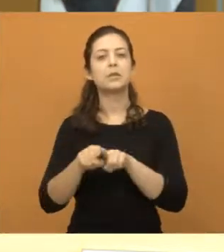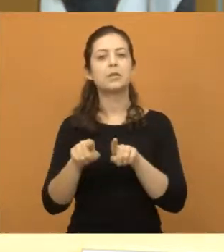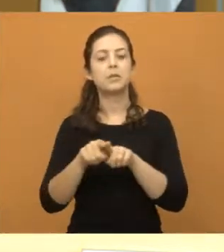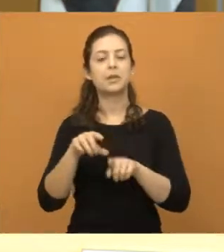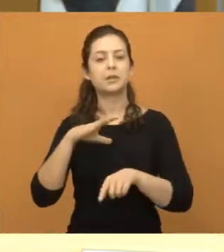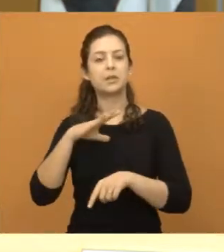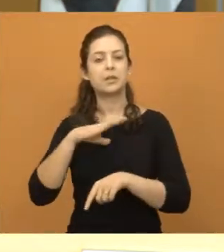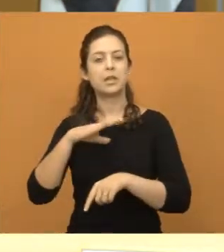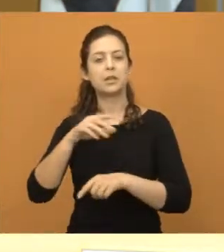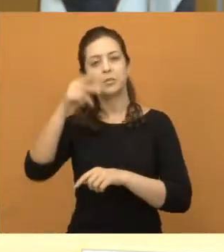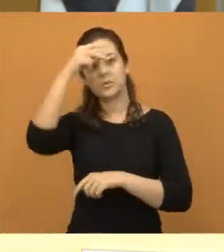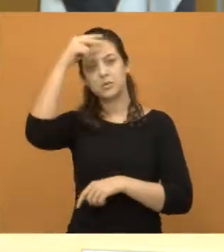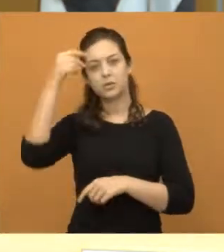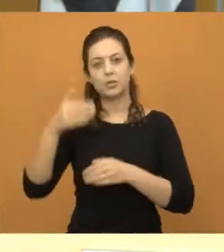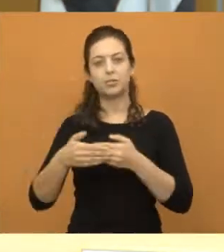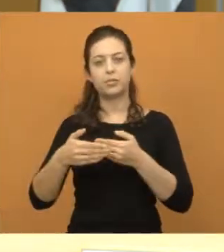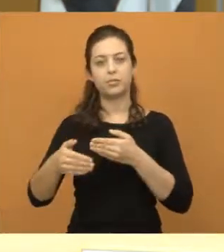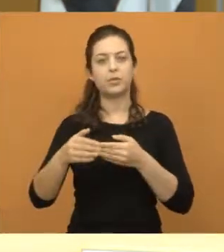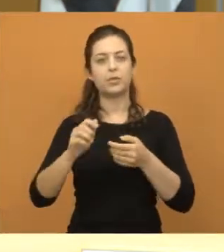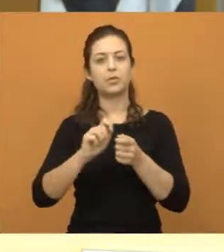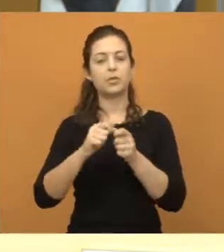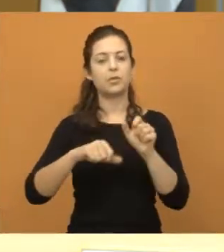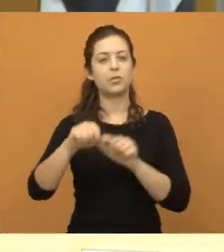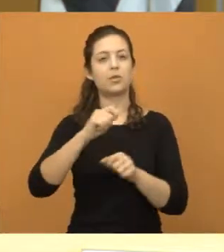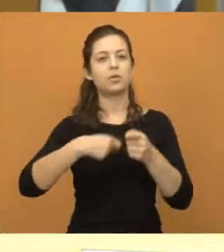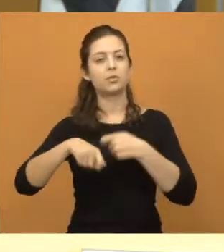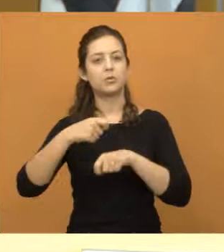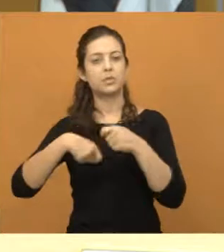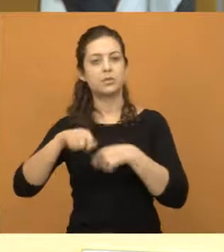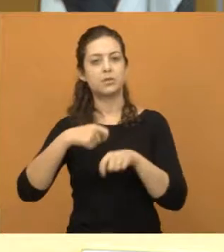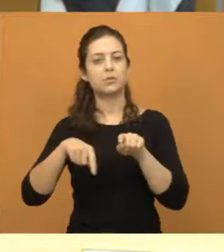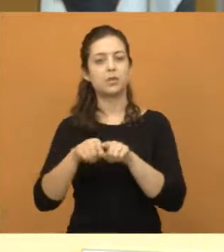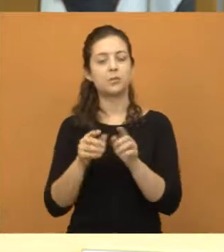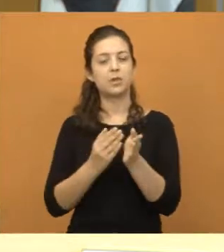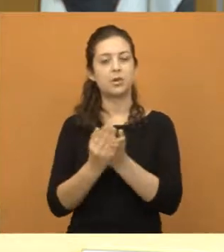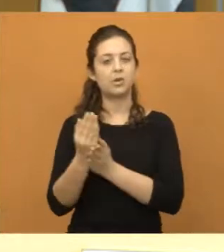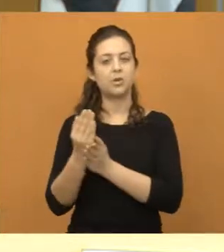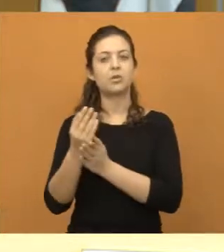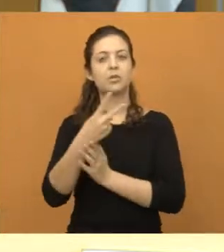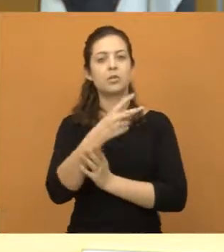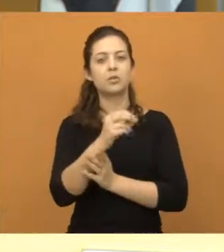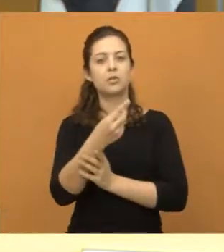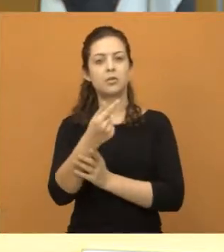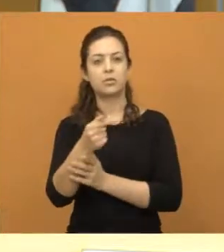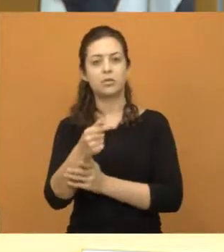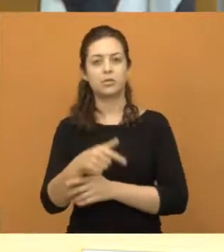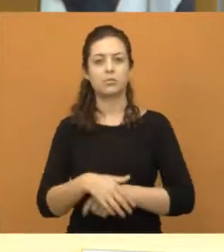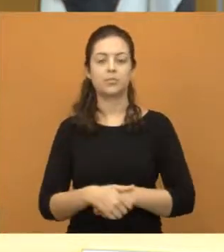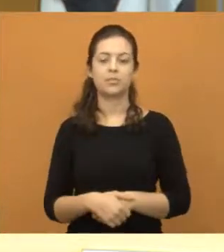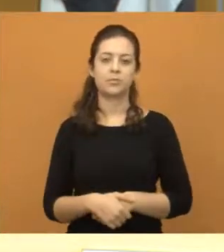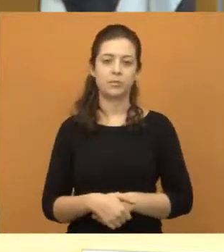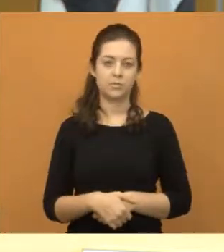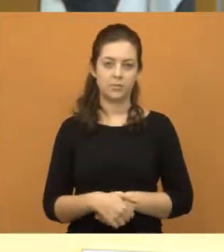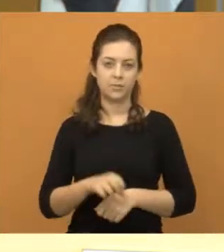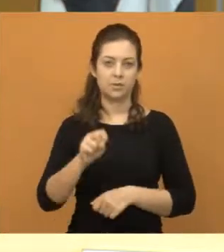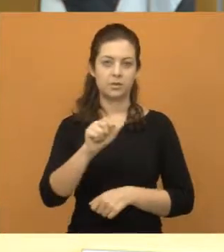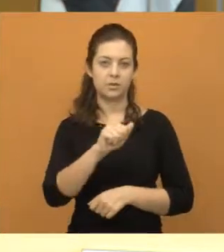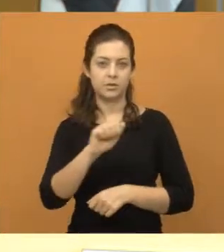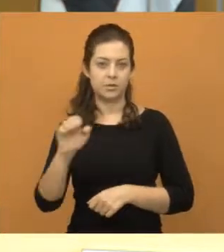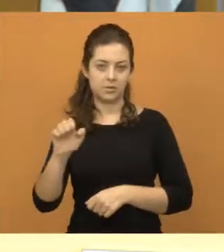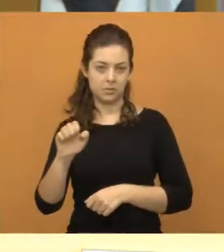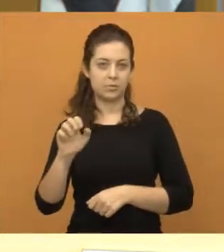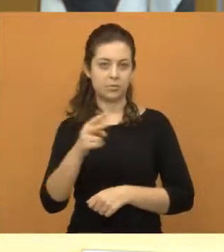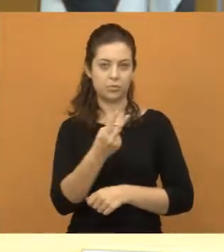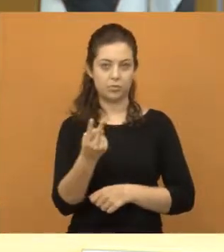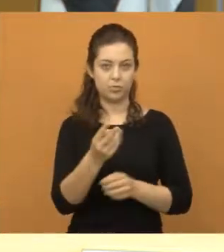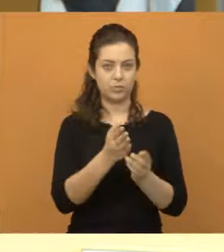autarquia e de prosseguir com a reforma administrativa iniciada em 2017. O SAAI atua